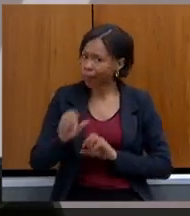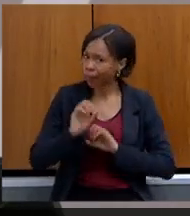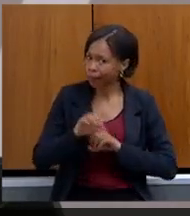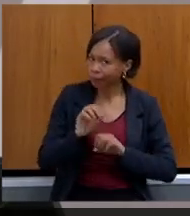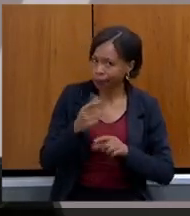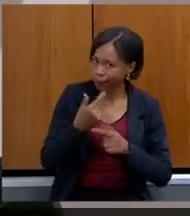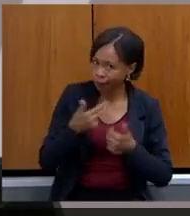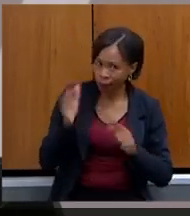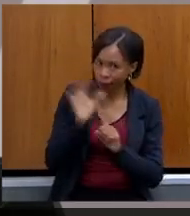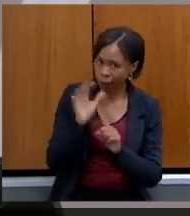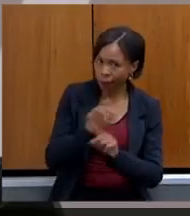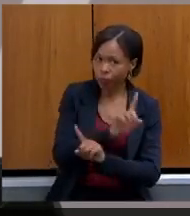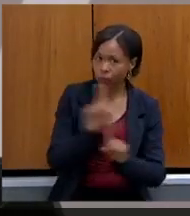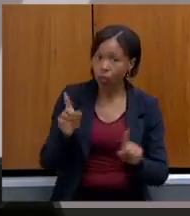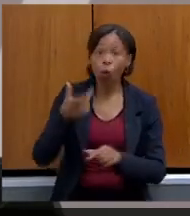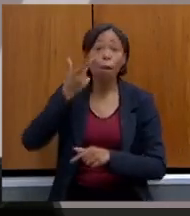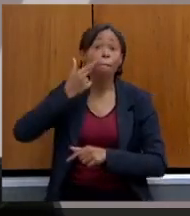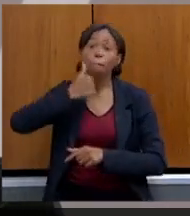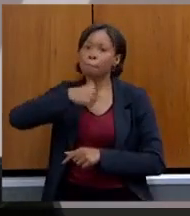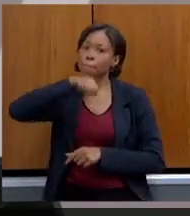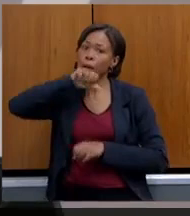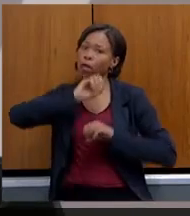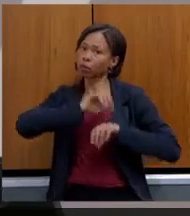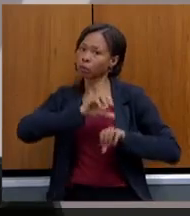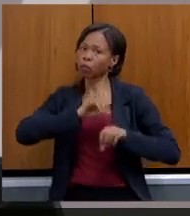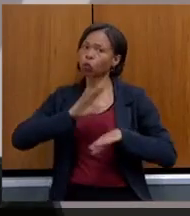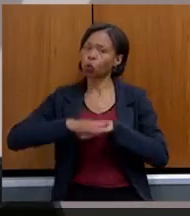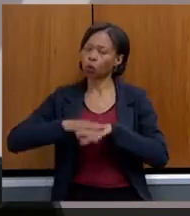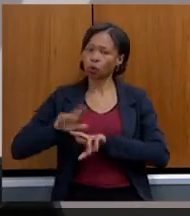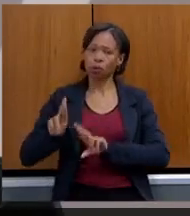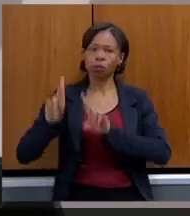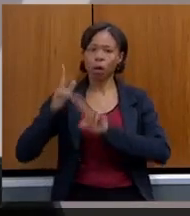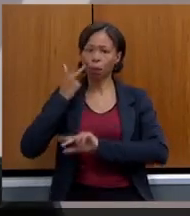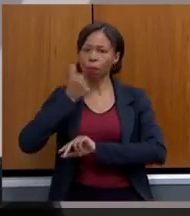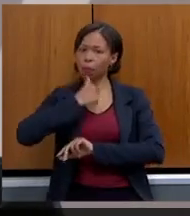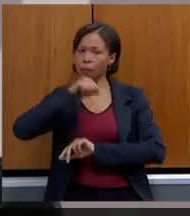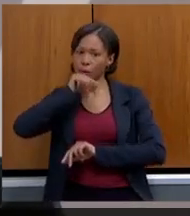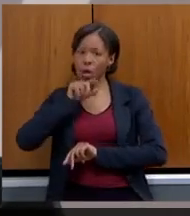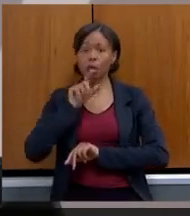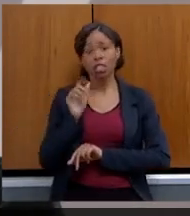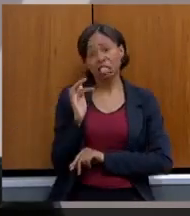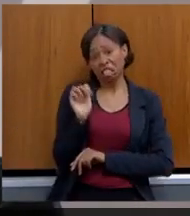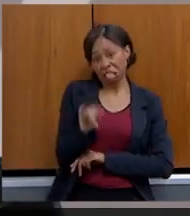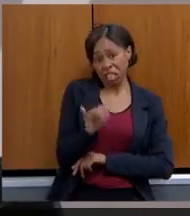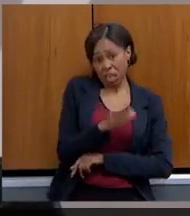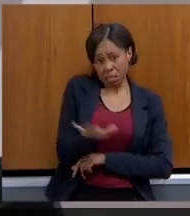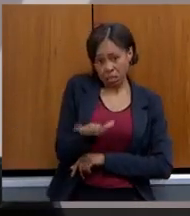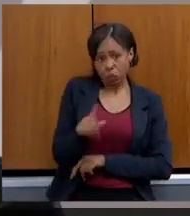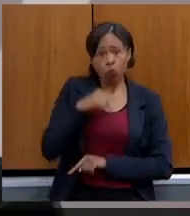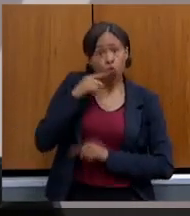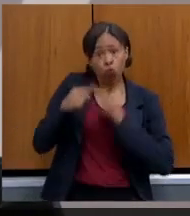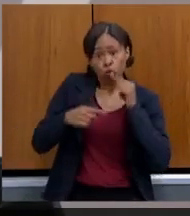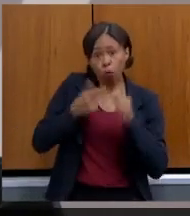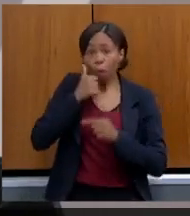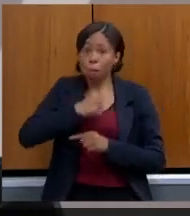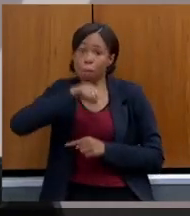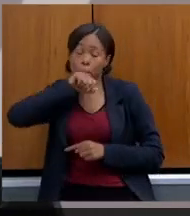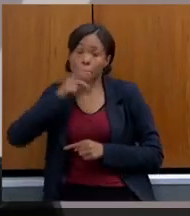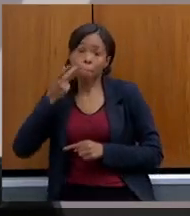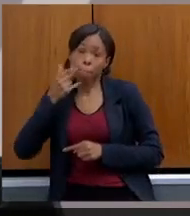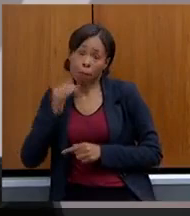não se mexe quem educa são os pais e deixe para os pais se você tiver dúvida o pai a mãe orientar